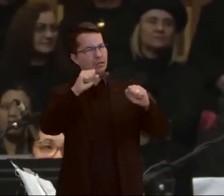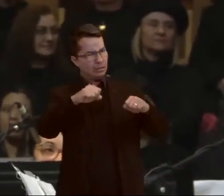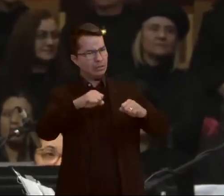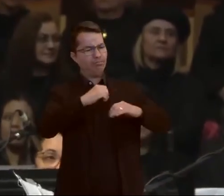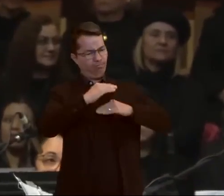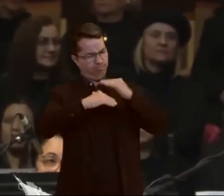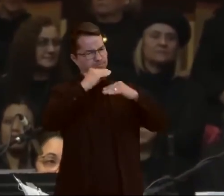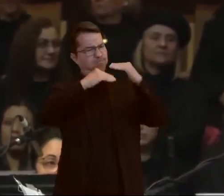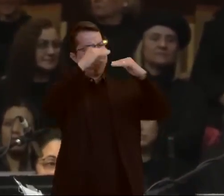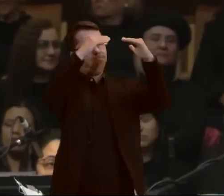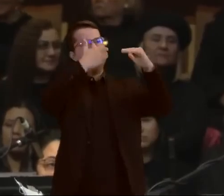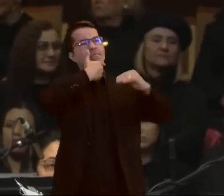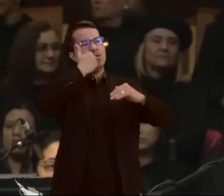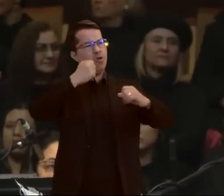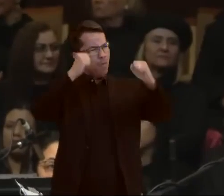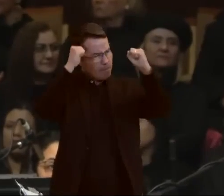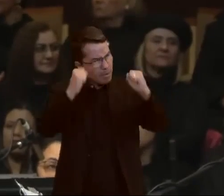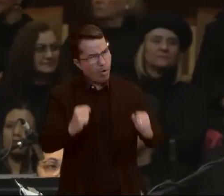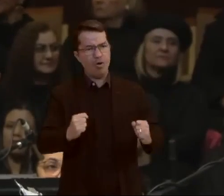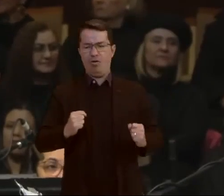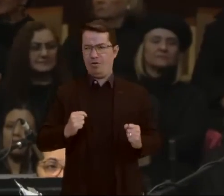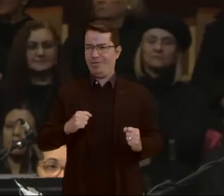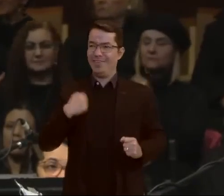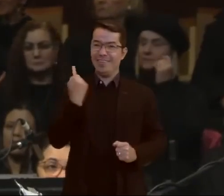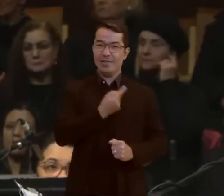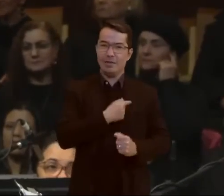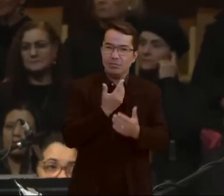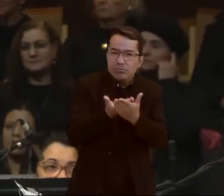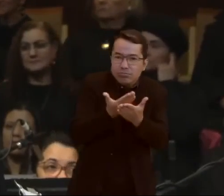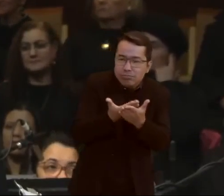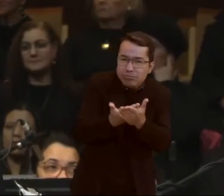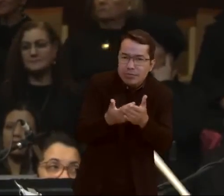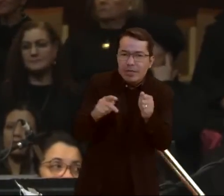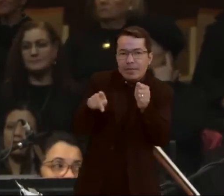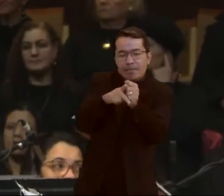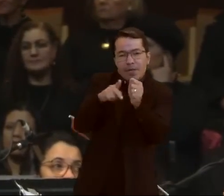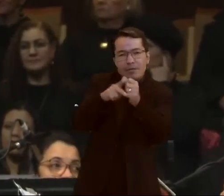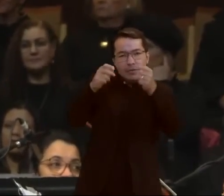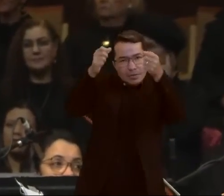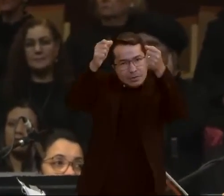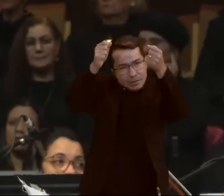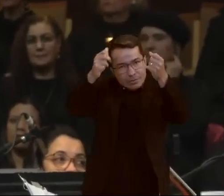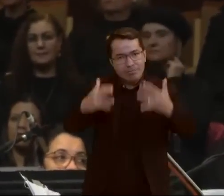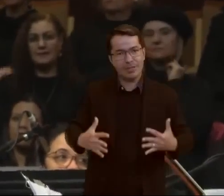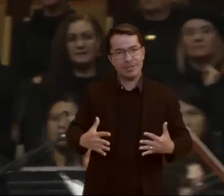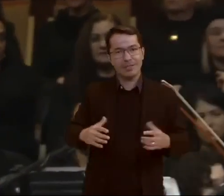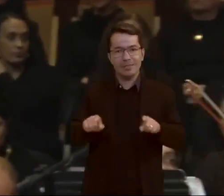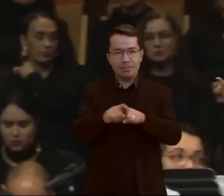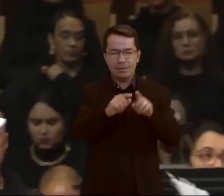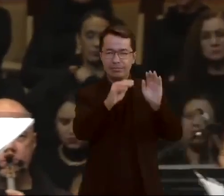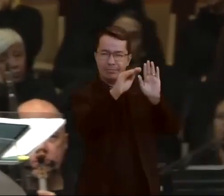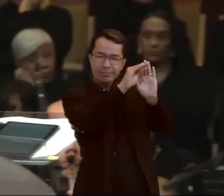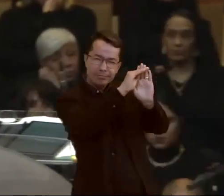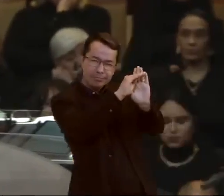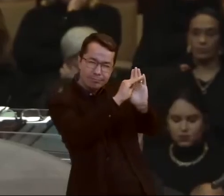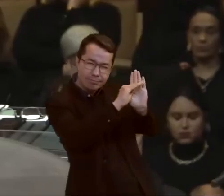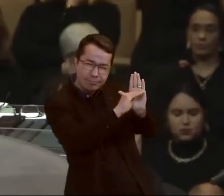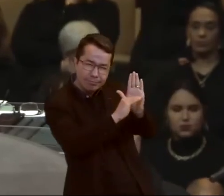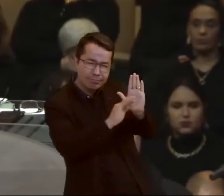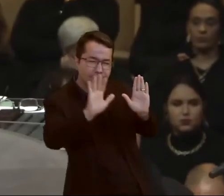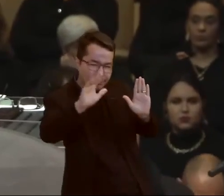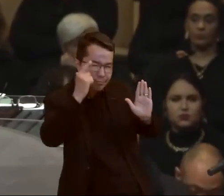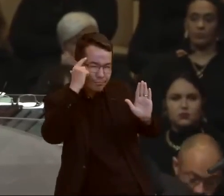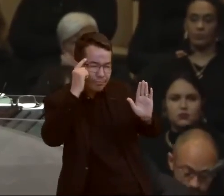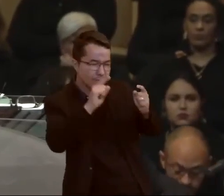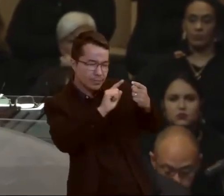Pedro como é que a nossa vida pode ser melhor. E Pedro então traz para a gente, só recordando o que a gente já fez,